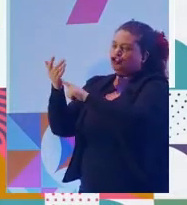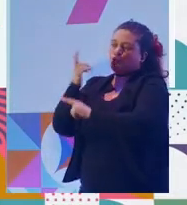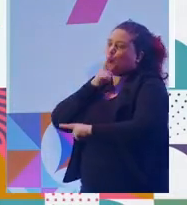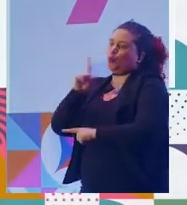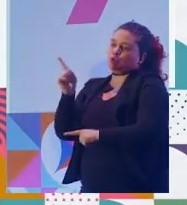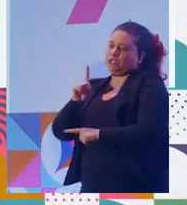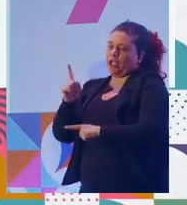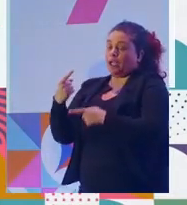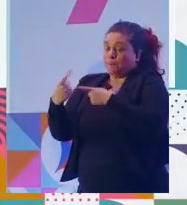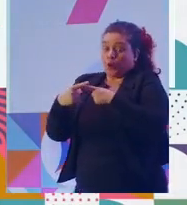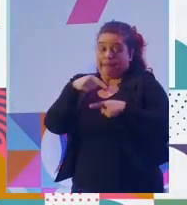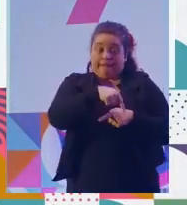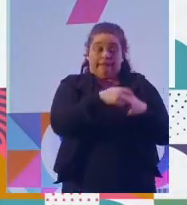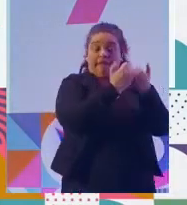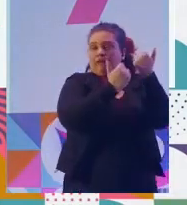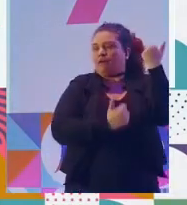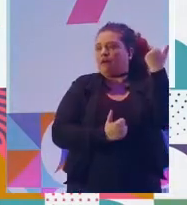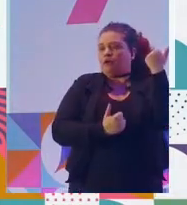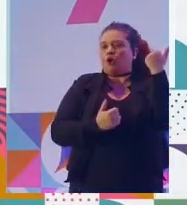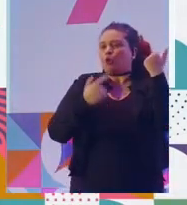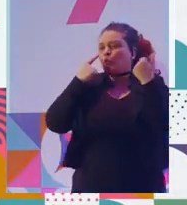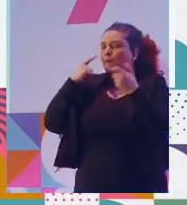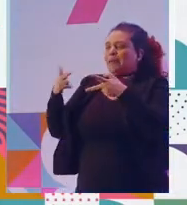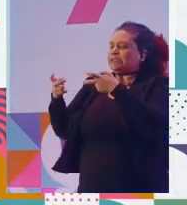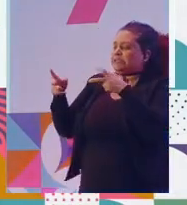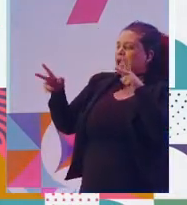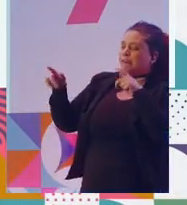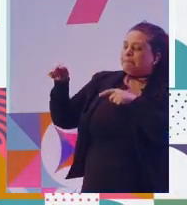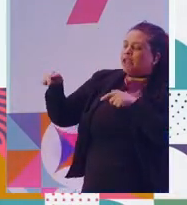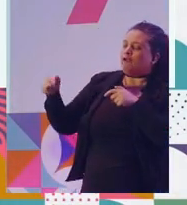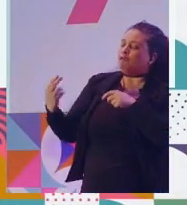parte executiva não entende qual valor a gente agrega à organização.